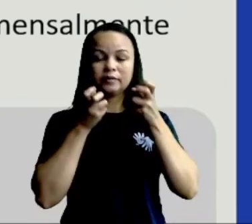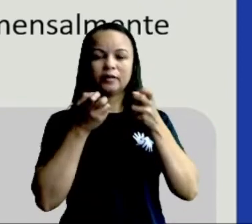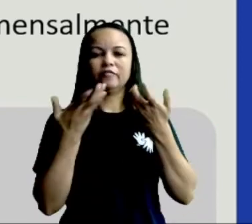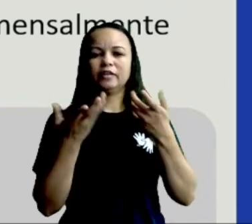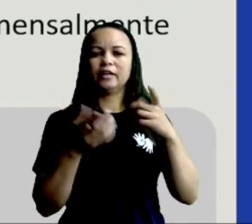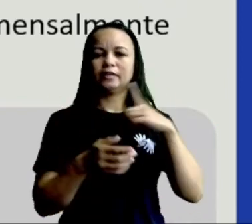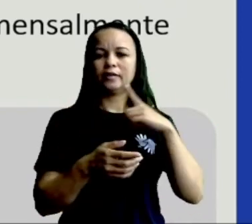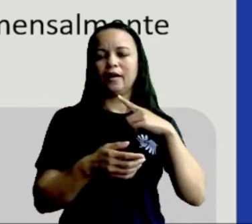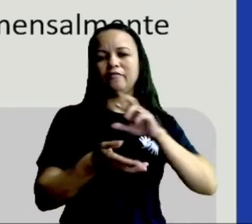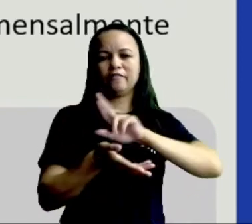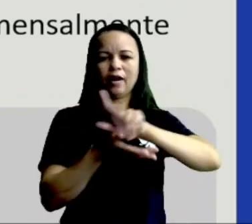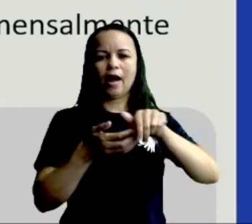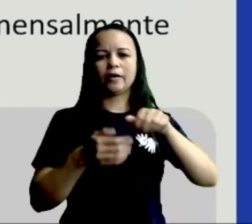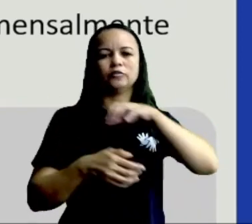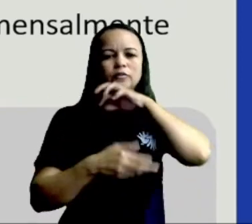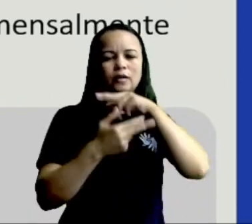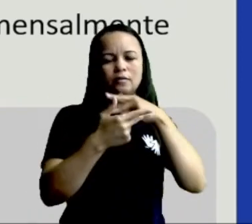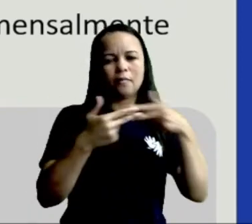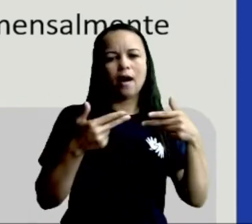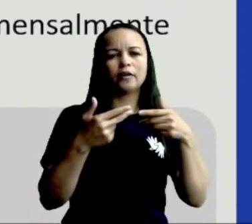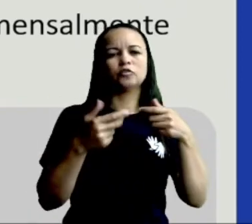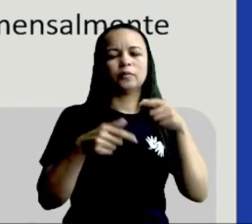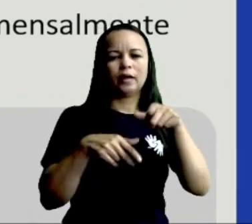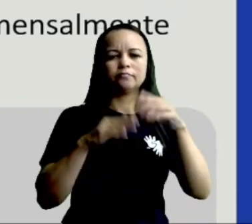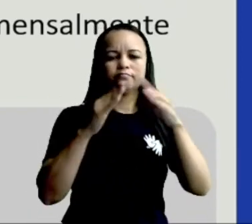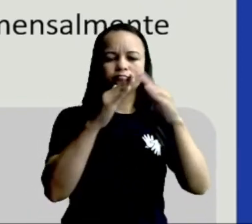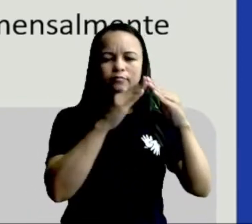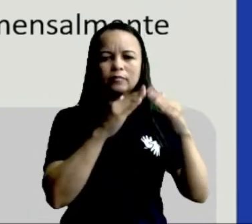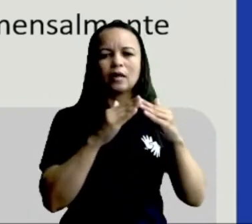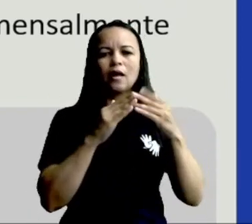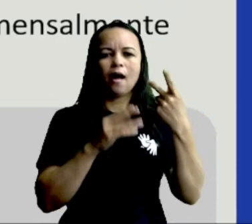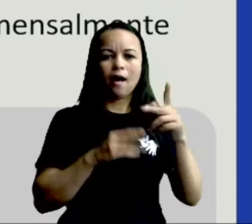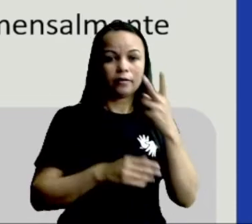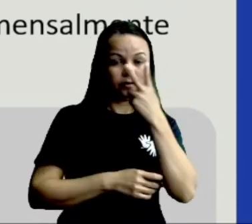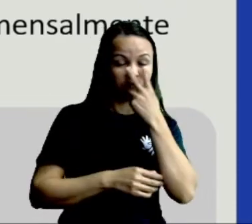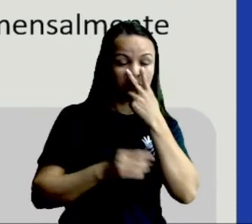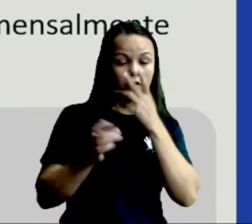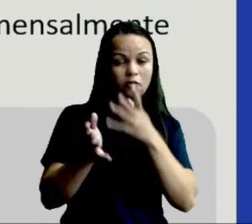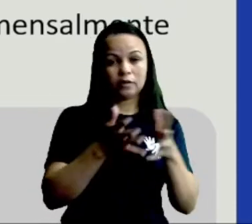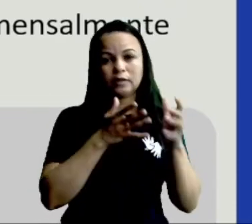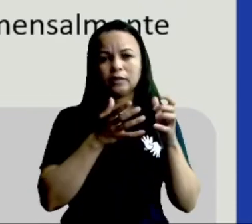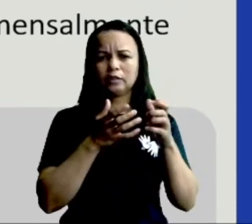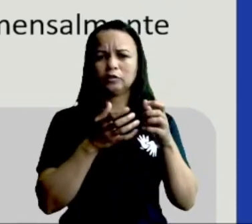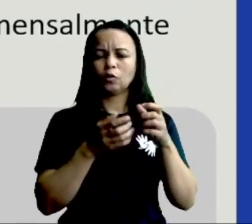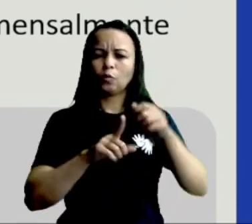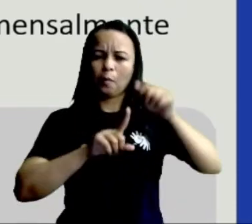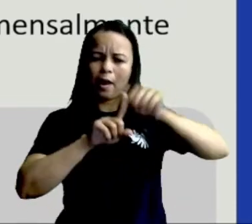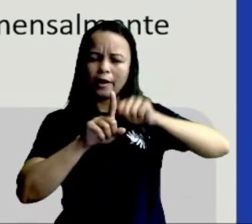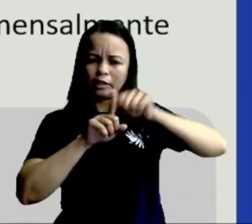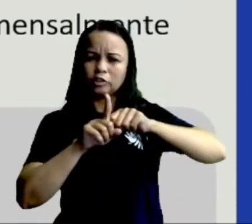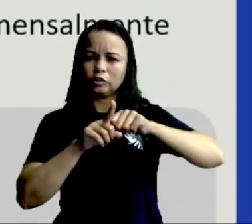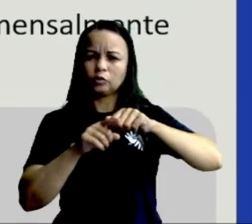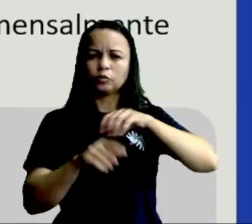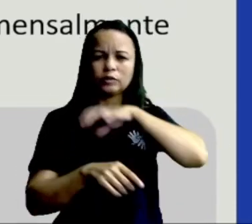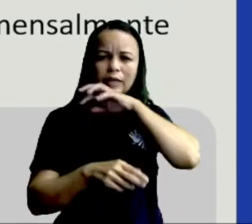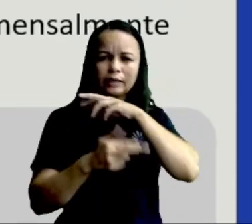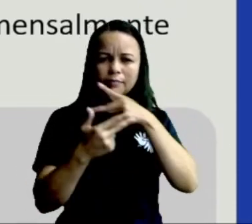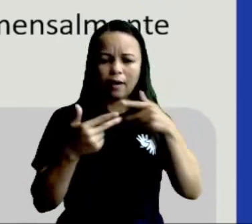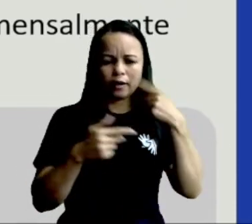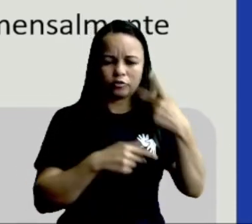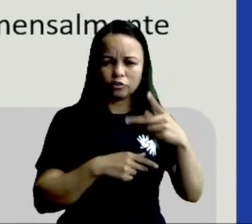de animais, né, para que eles sejam adotados. Então, nem todos os meses todos aqueles animais estão lá, né? Então,